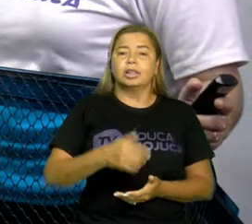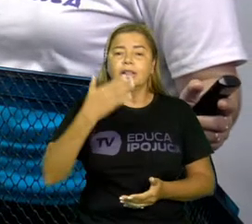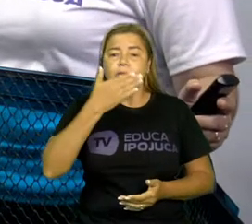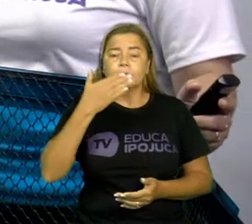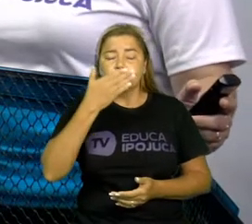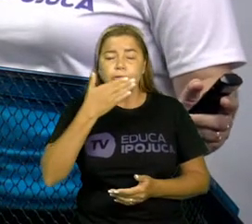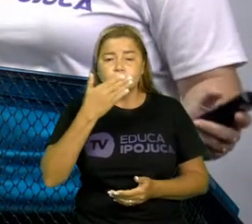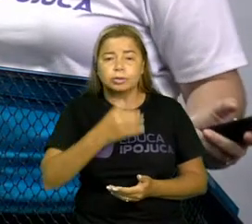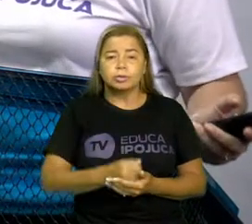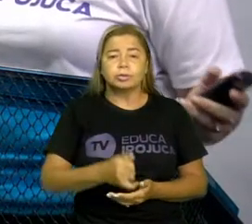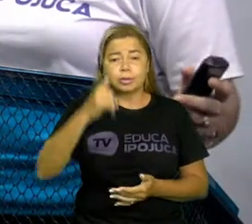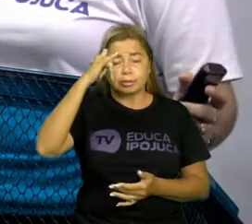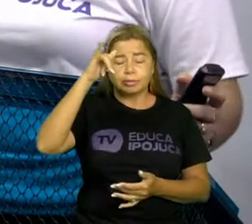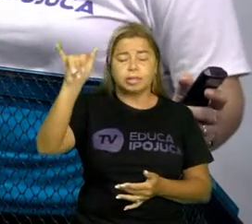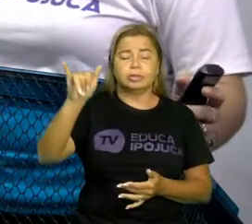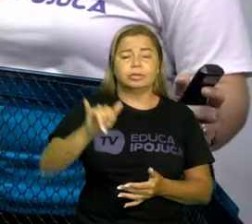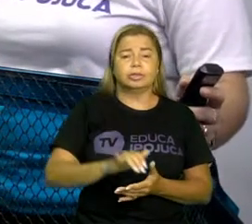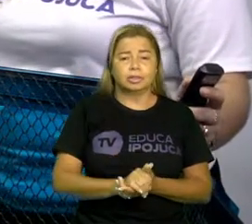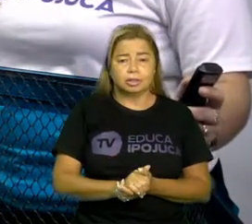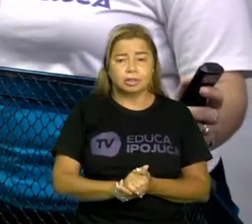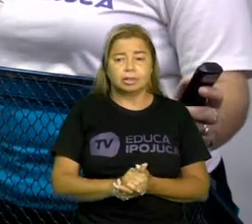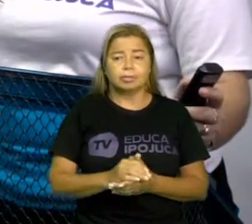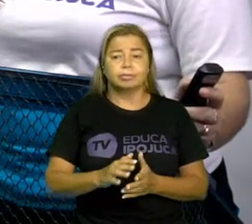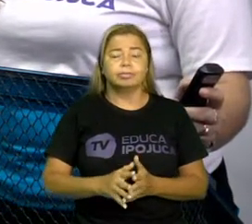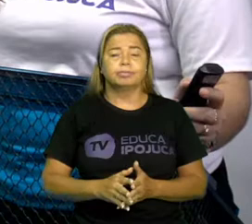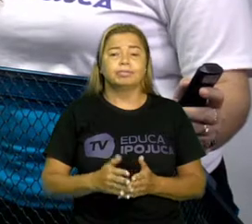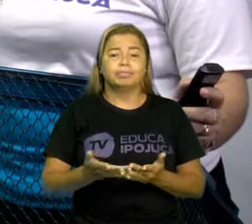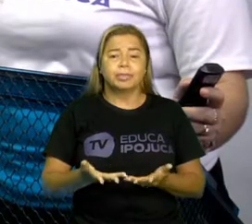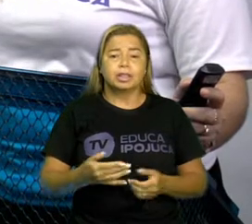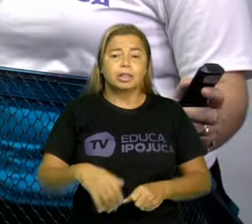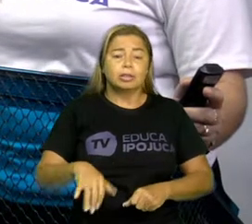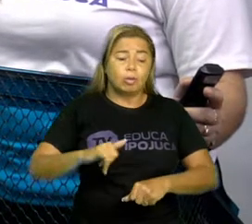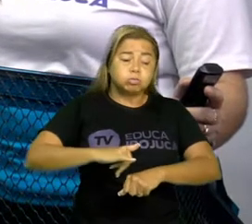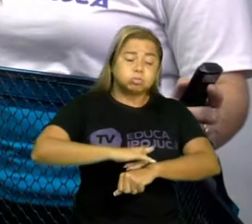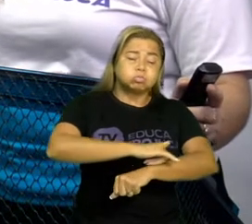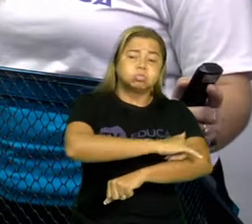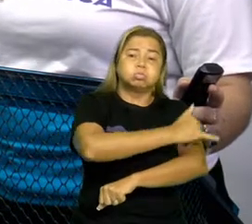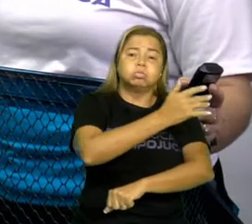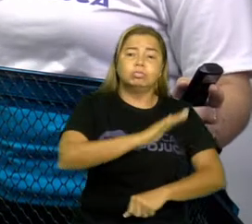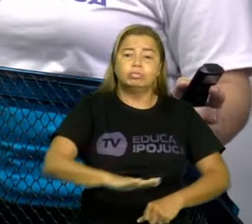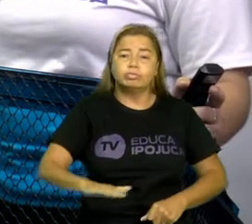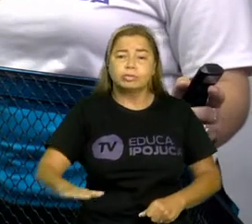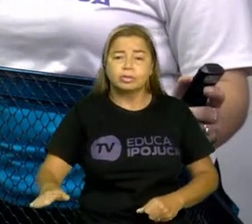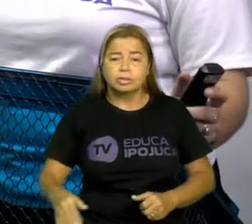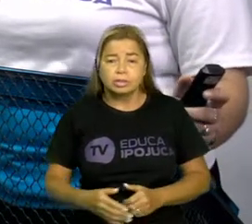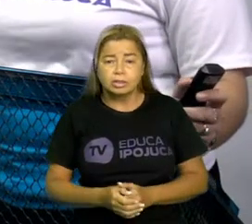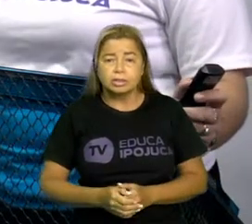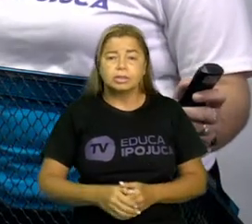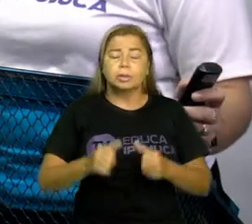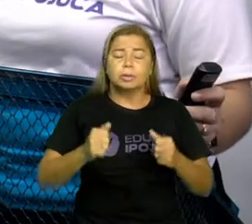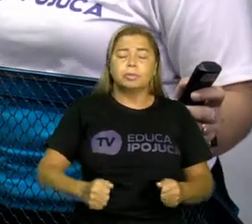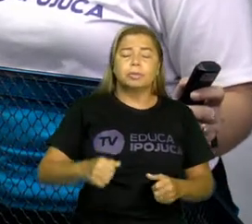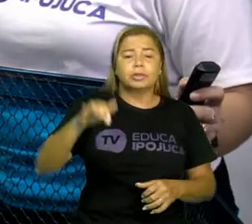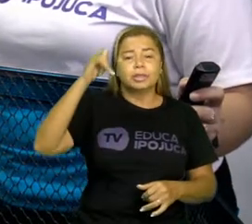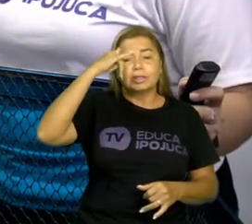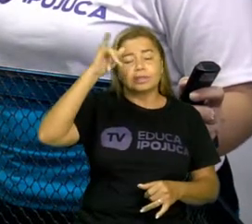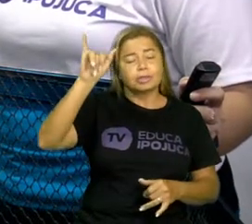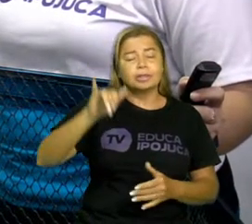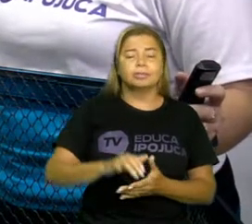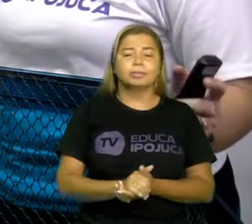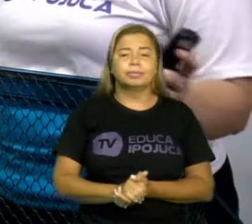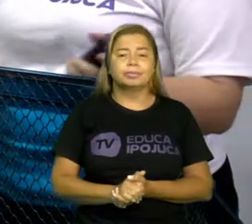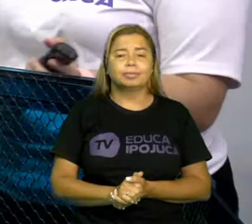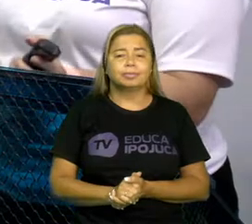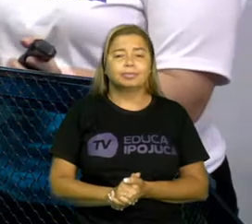última parte está a solução para o problema da questão da obesidade infantil, isso segundo esses pesquisadores.